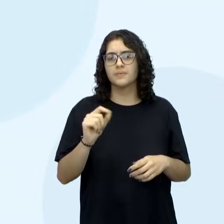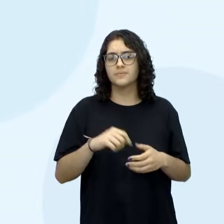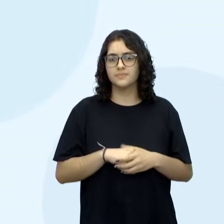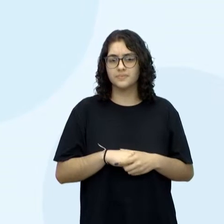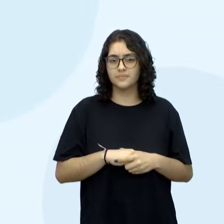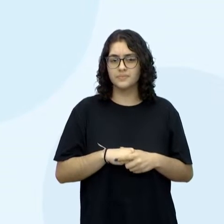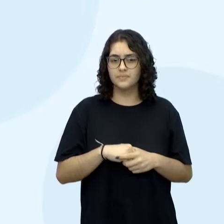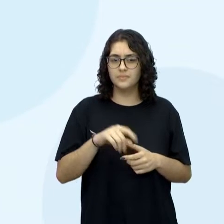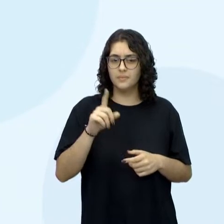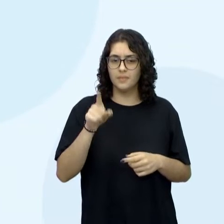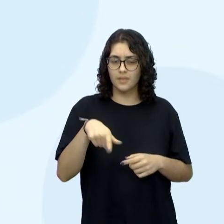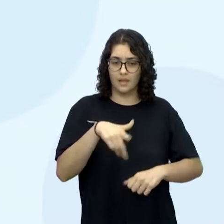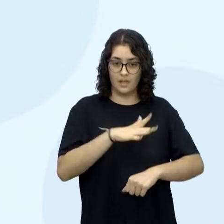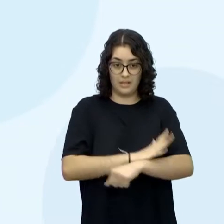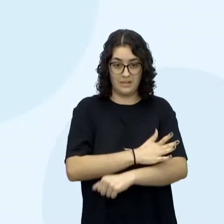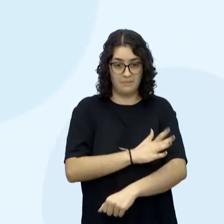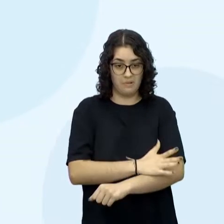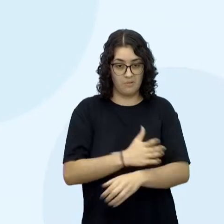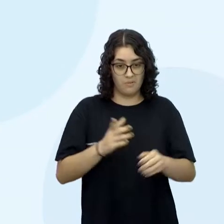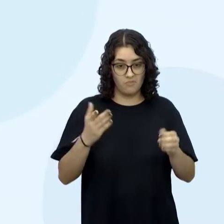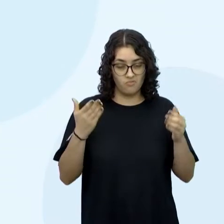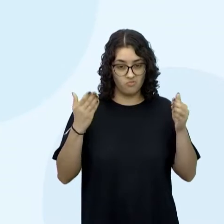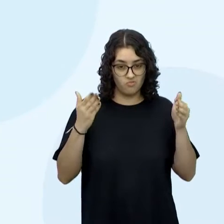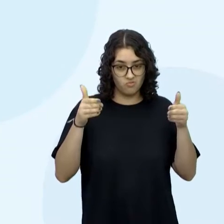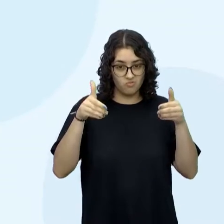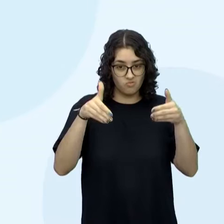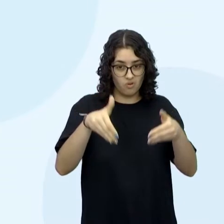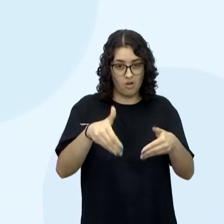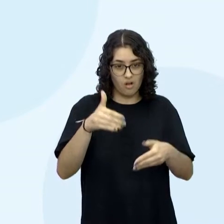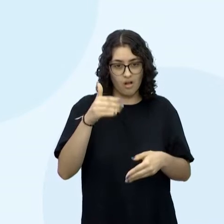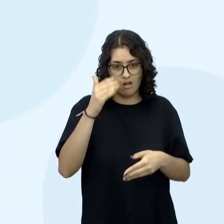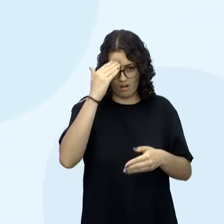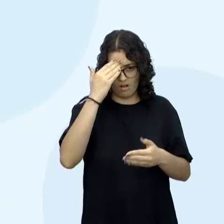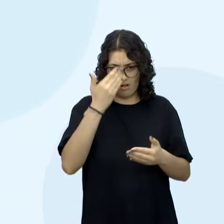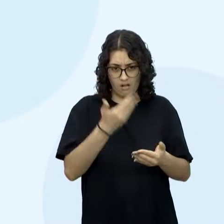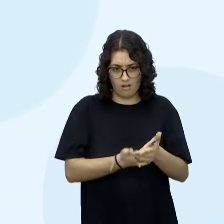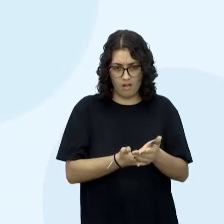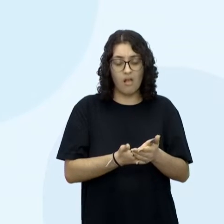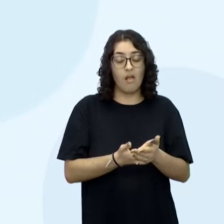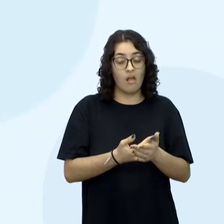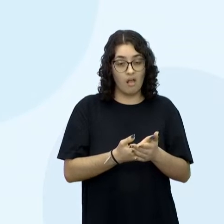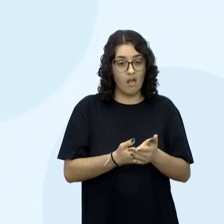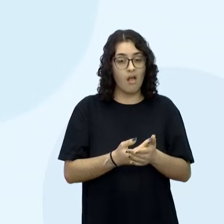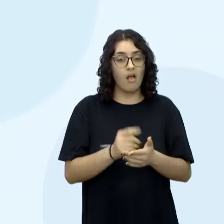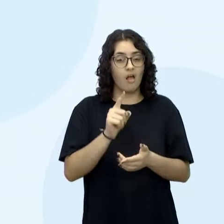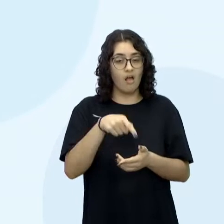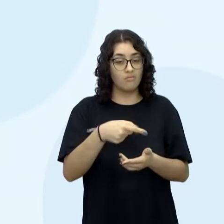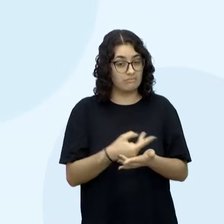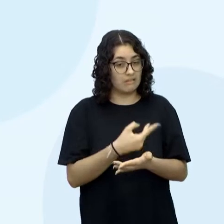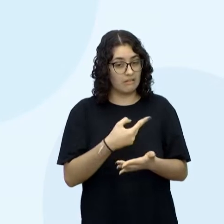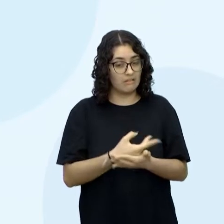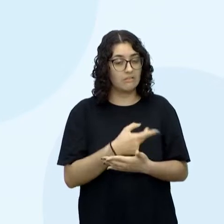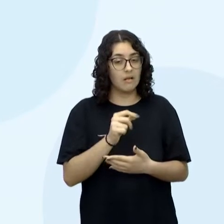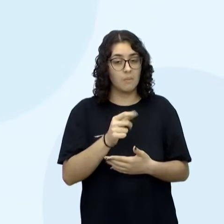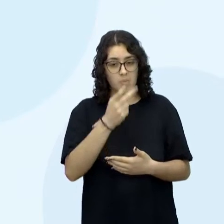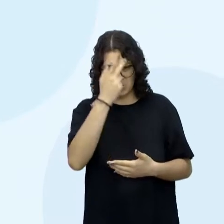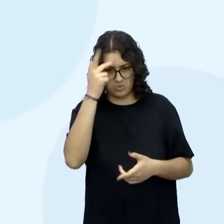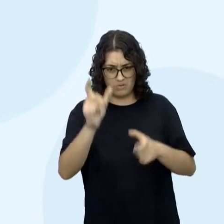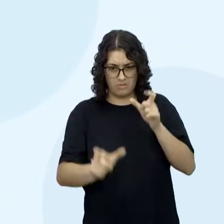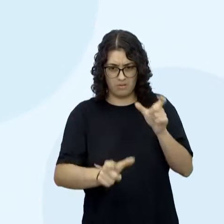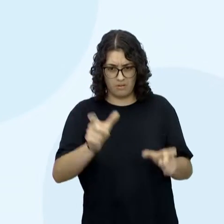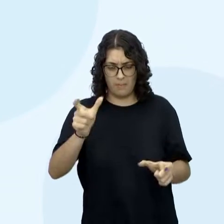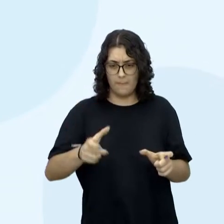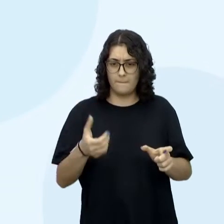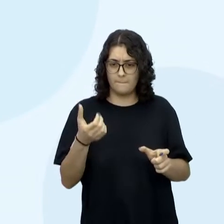de racismo centrada na crença, mesmo que errônea, de que as pessoas de etnia branca são superiores